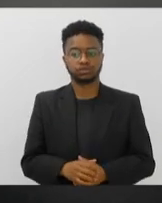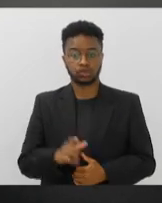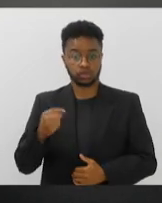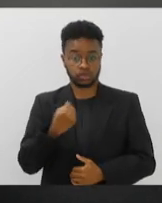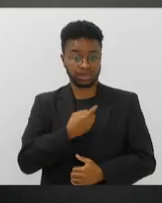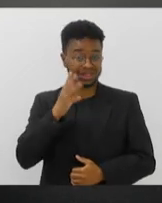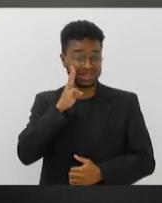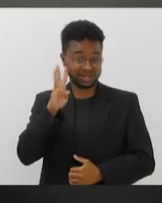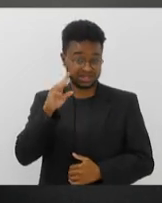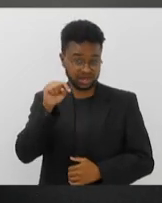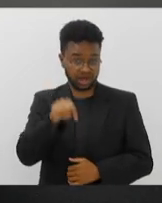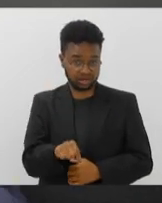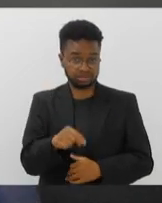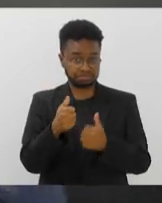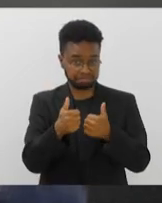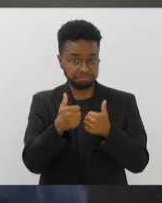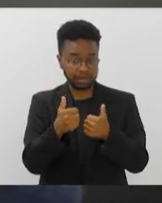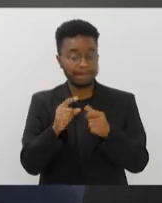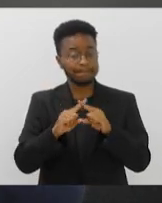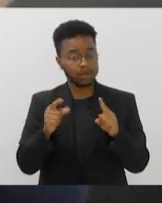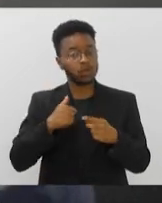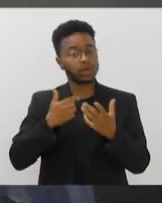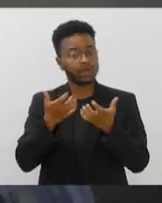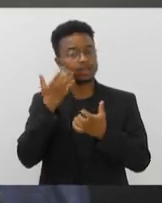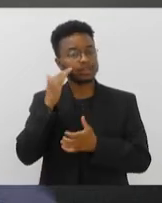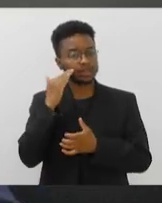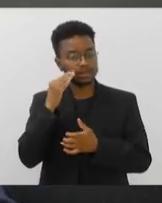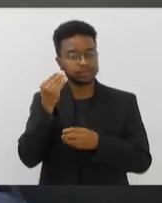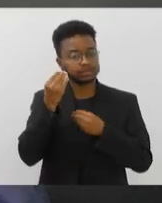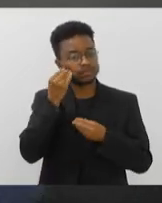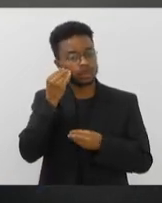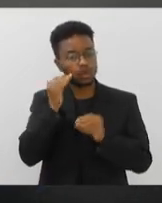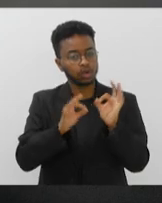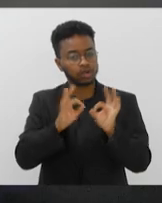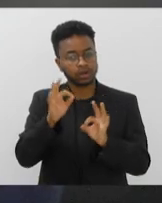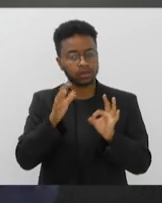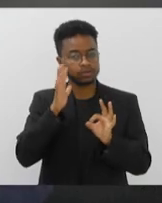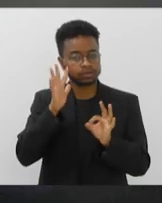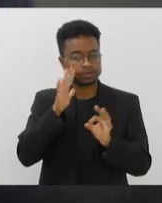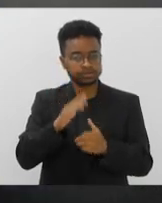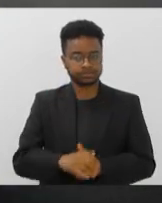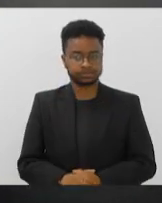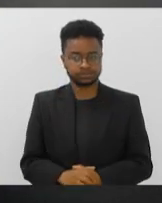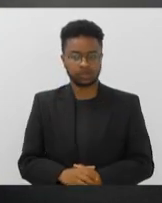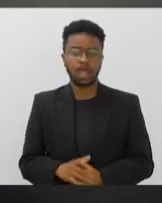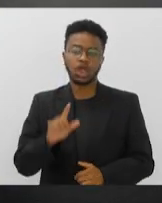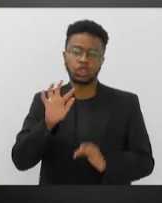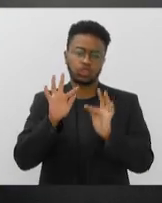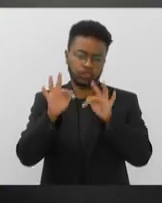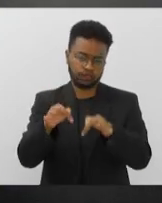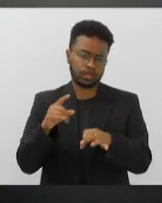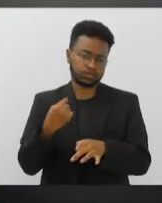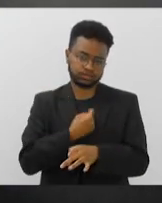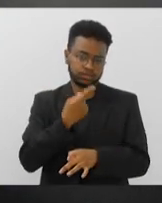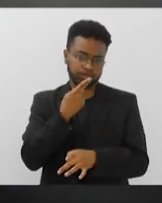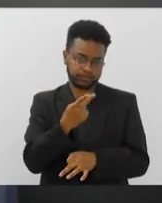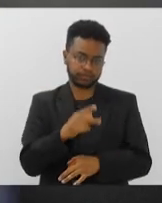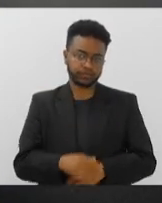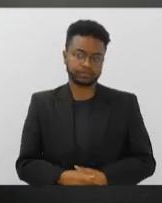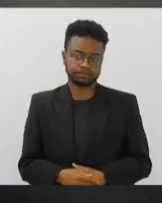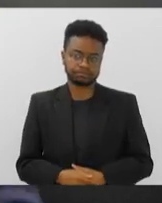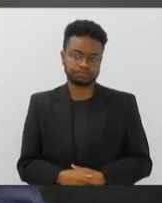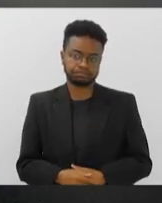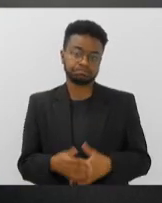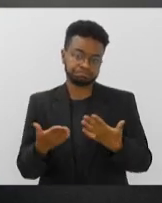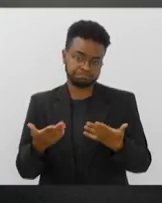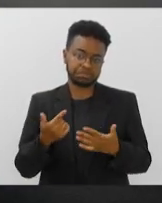três dias mas só para entender pra gente meio que direcionar o pensamento não não isso No final a gente vai falar eu sou